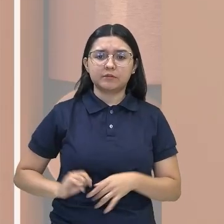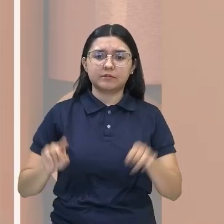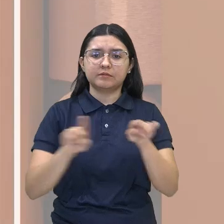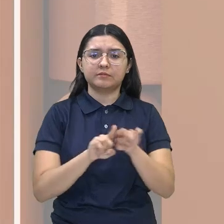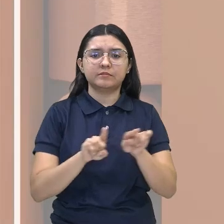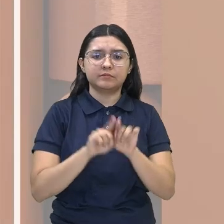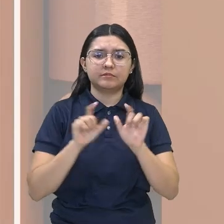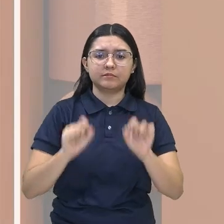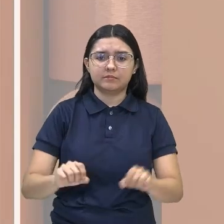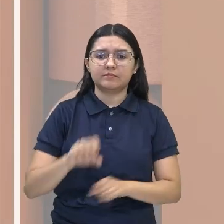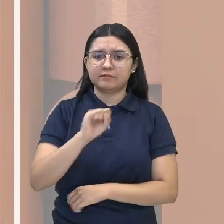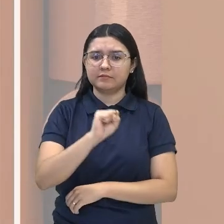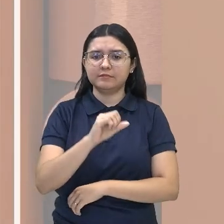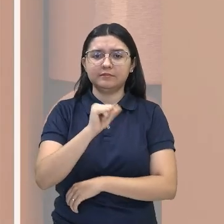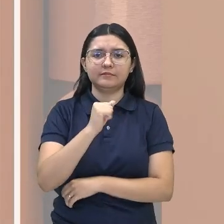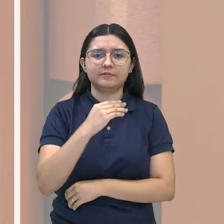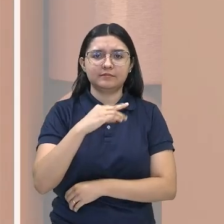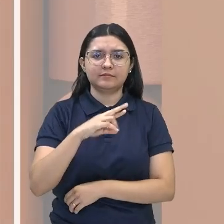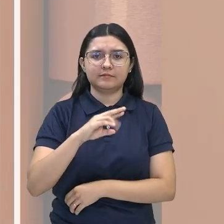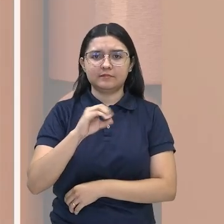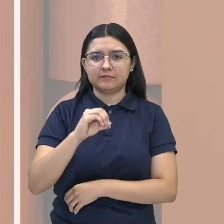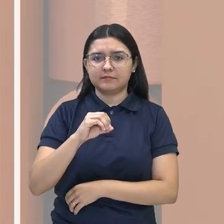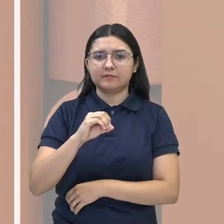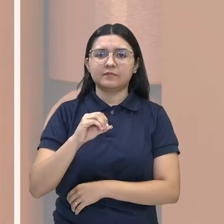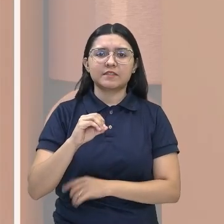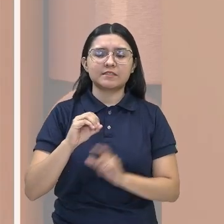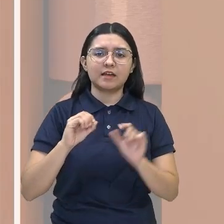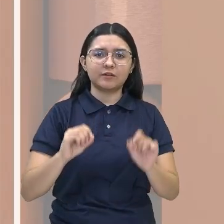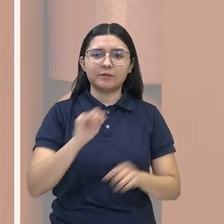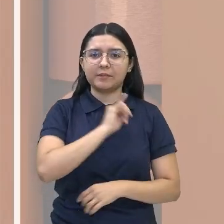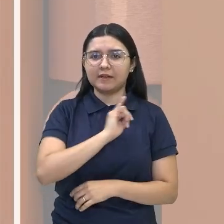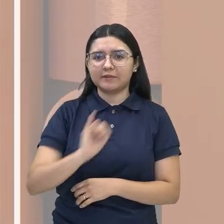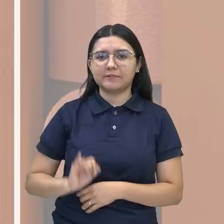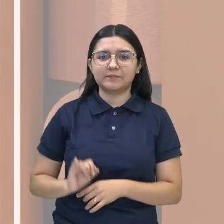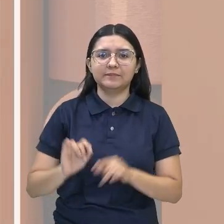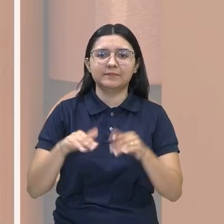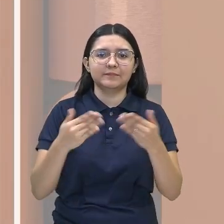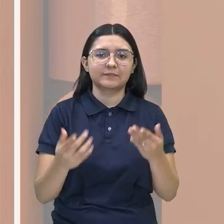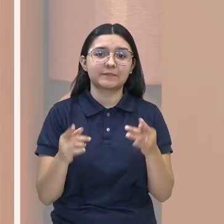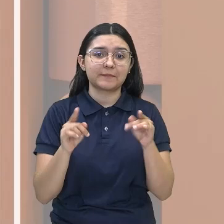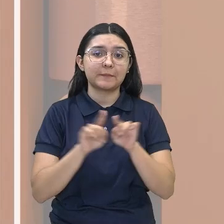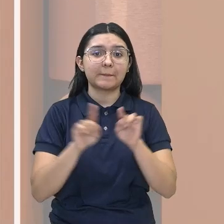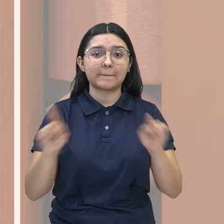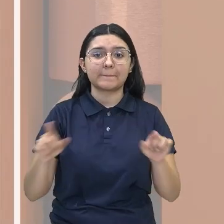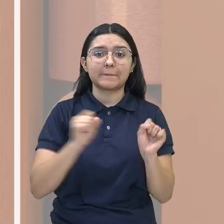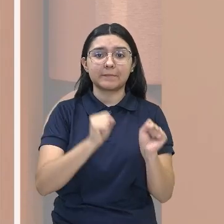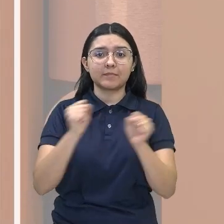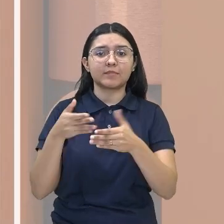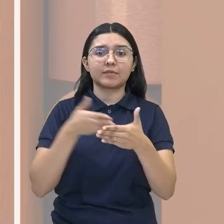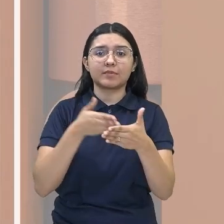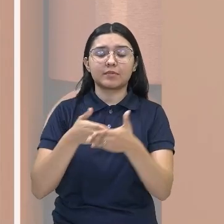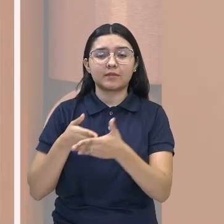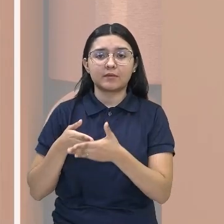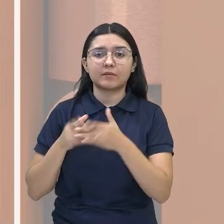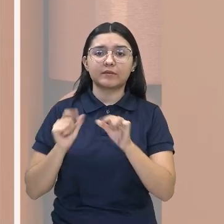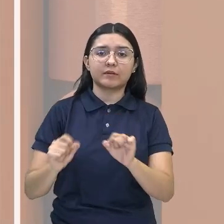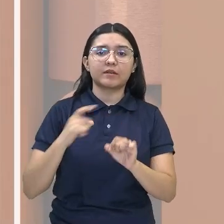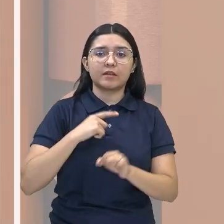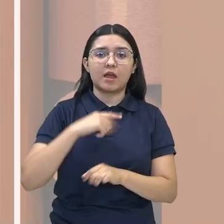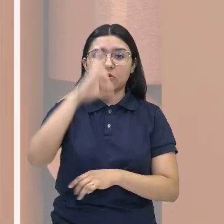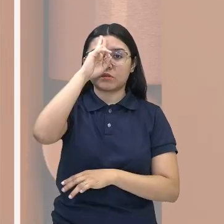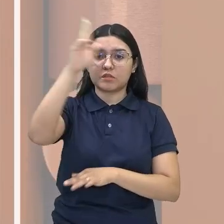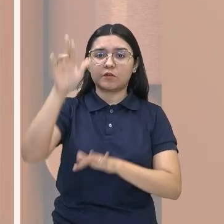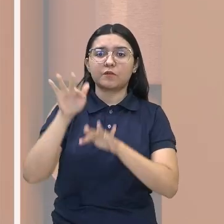Império Romano Germânico. Mas o poder do rei estava limitado em relação aos